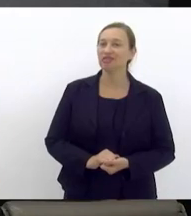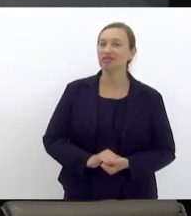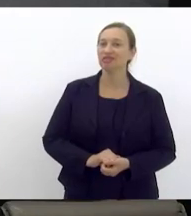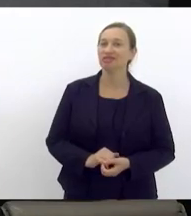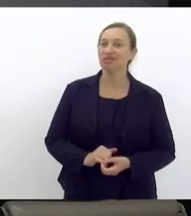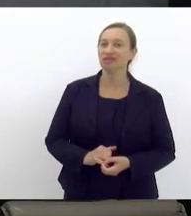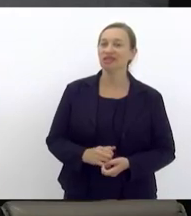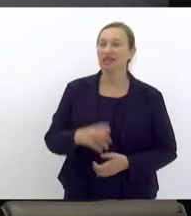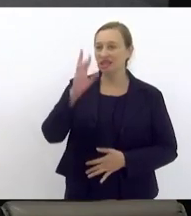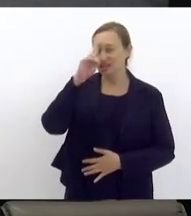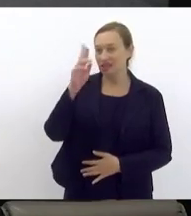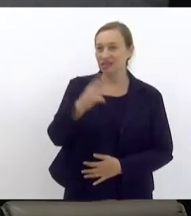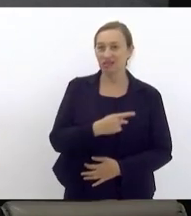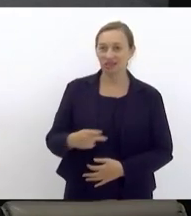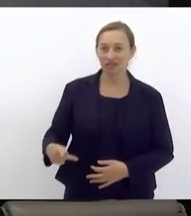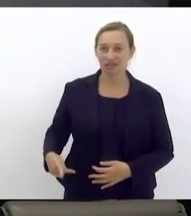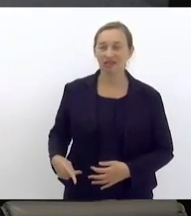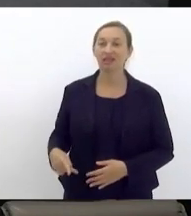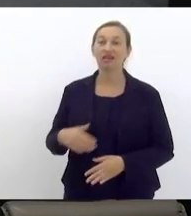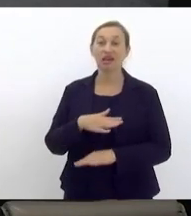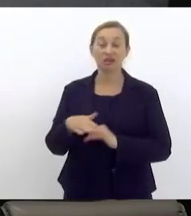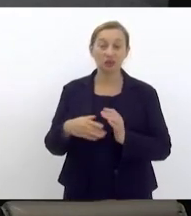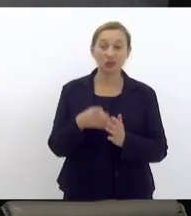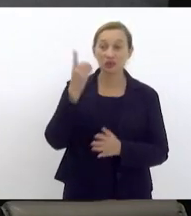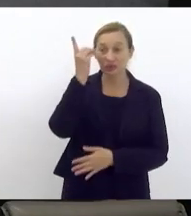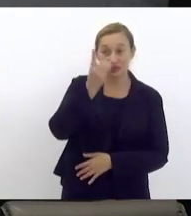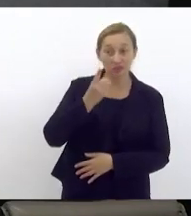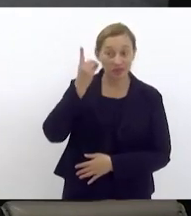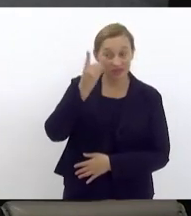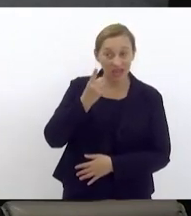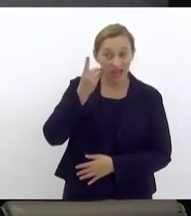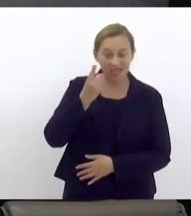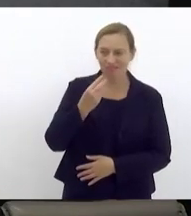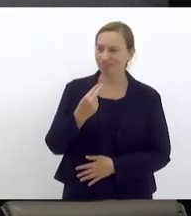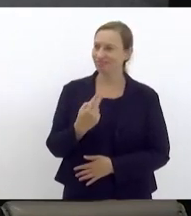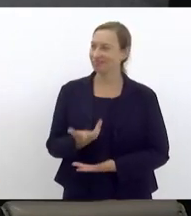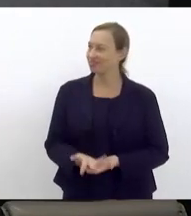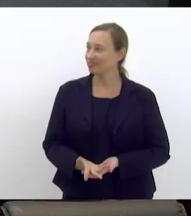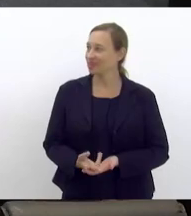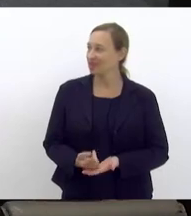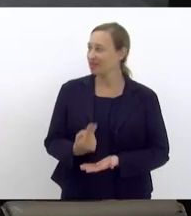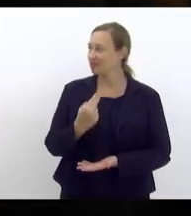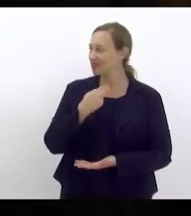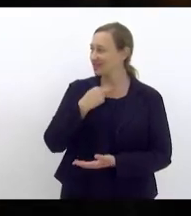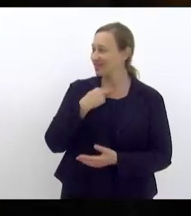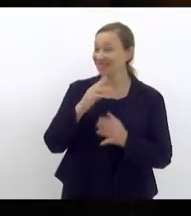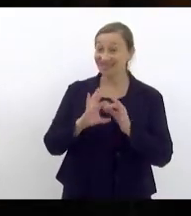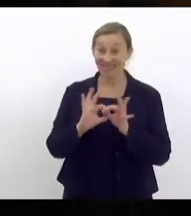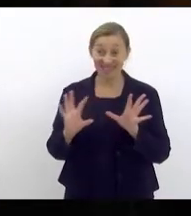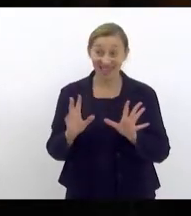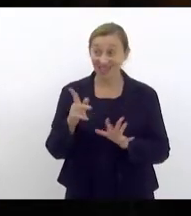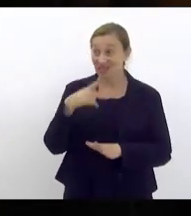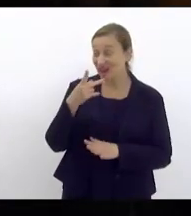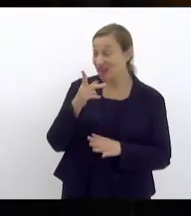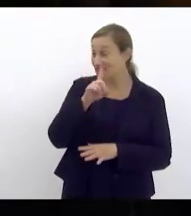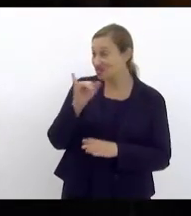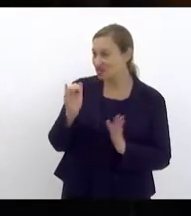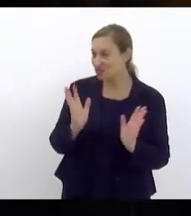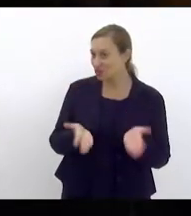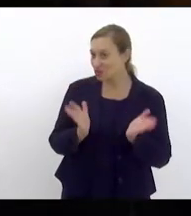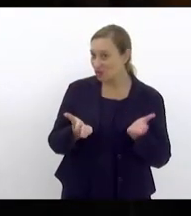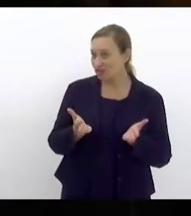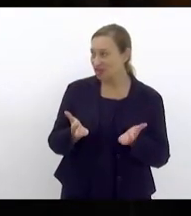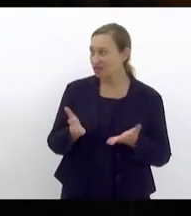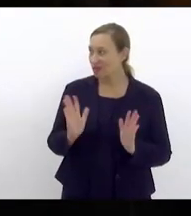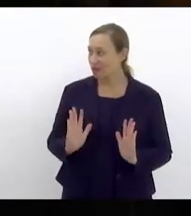senhora Presidente senhoras deputadas senhores deputados não poderia deixar de passar o dia de hoje sem